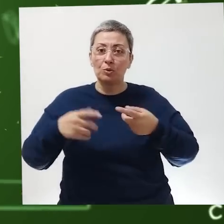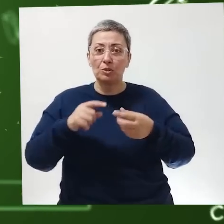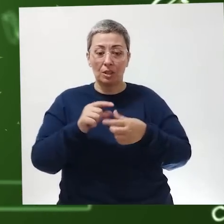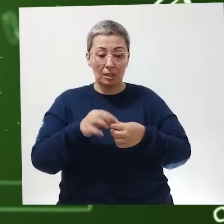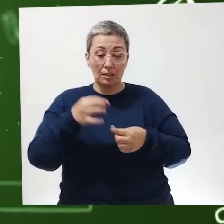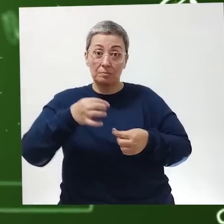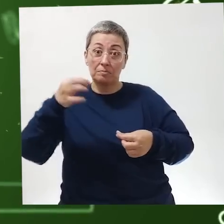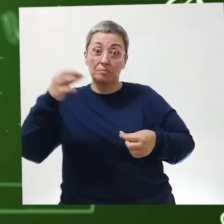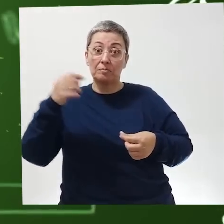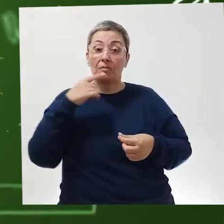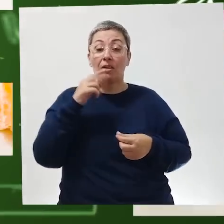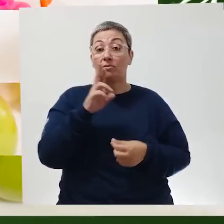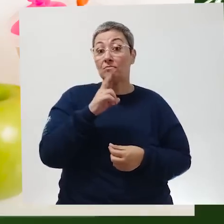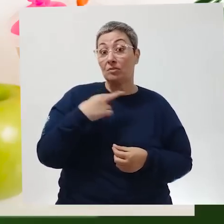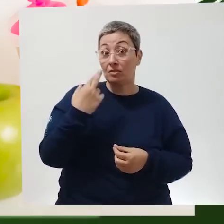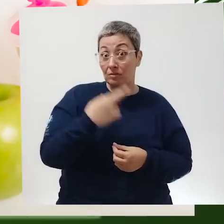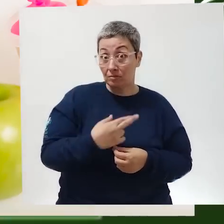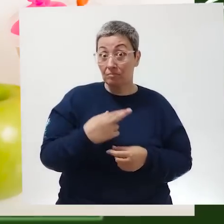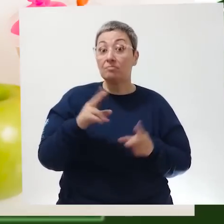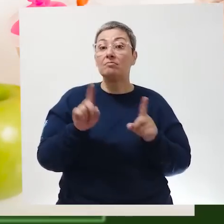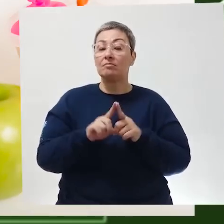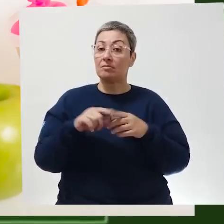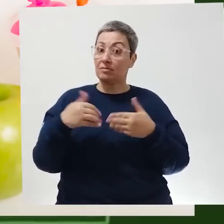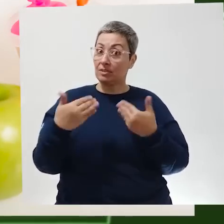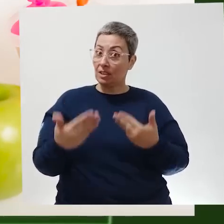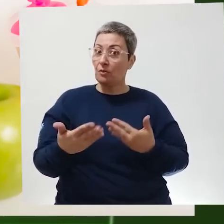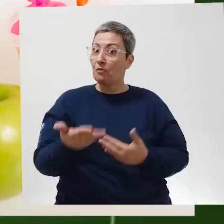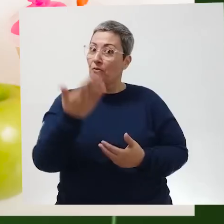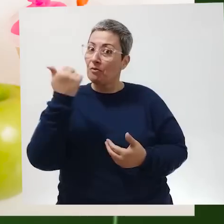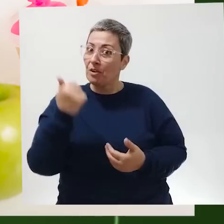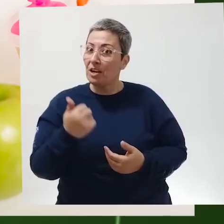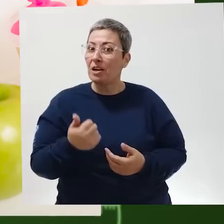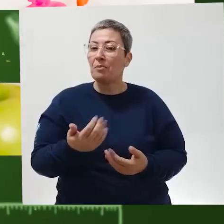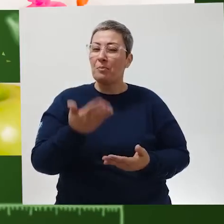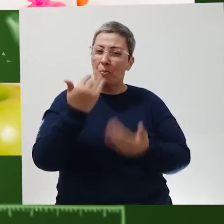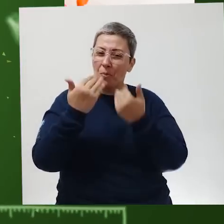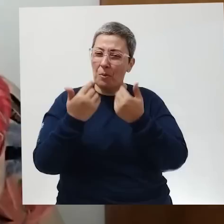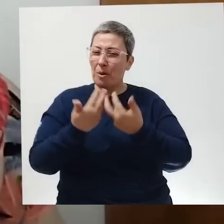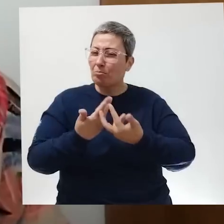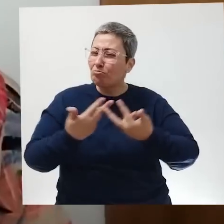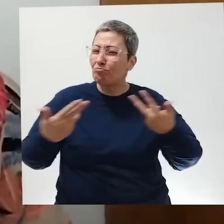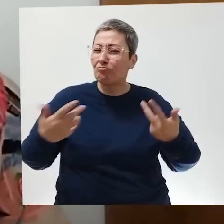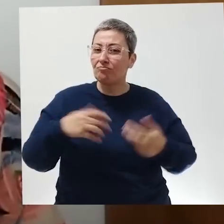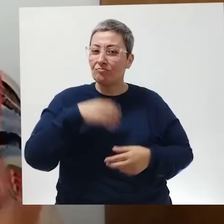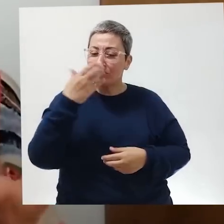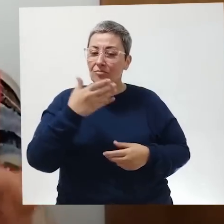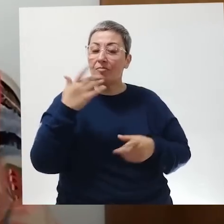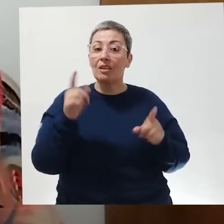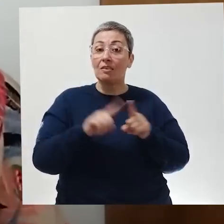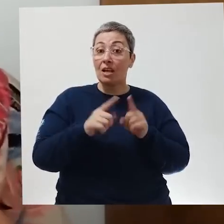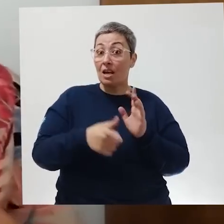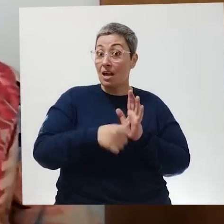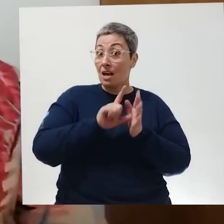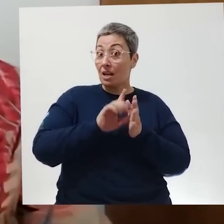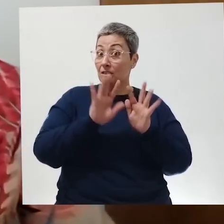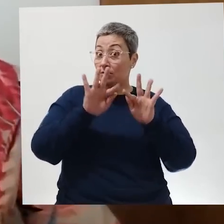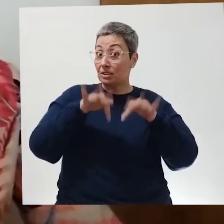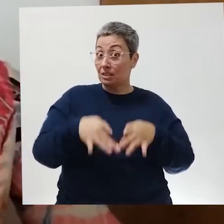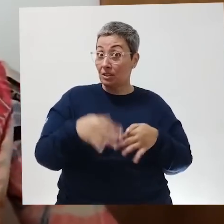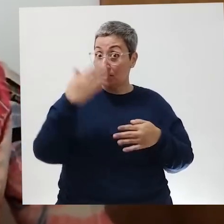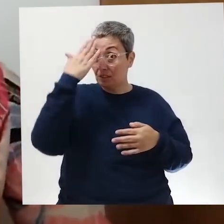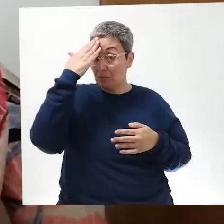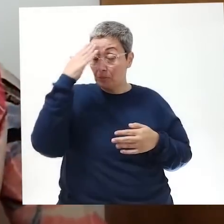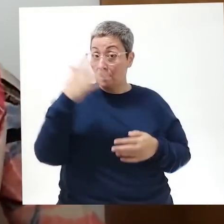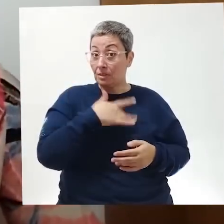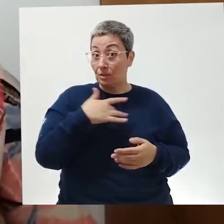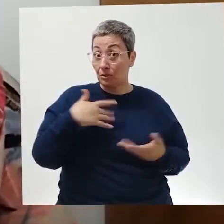e até picolé. Então, bora consumir bastante fruta. E antes de finalizar o Você Sabia